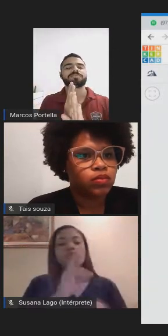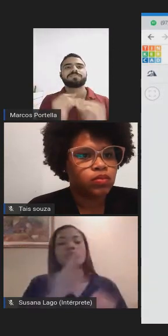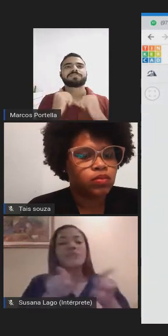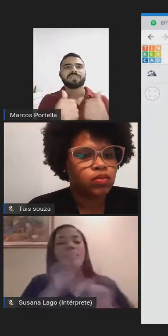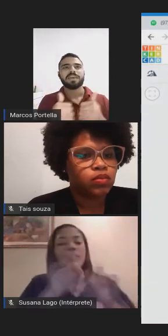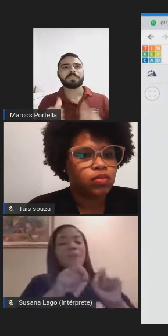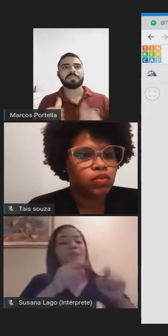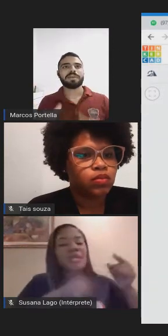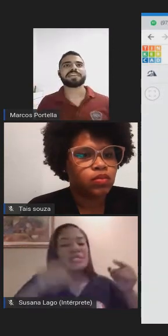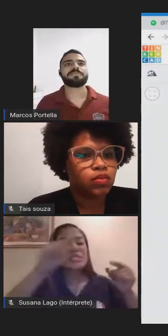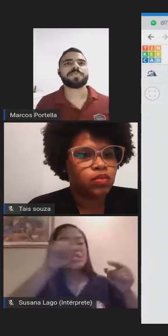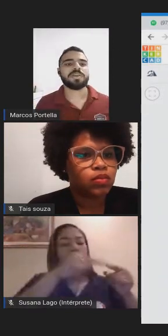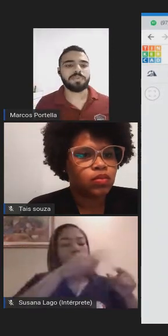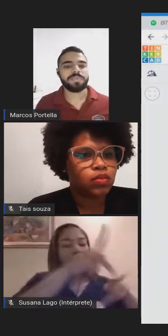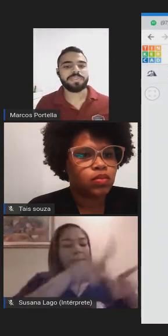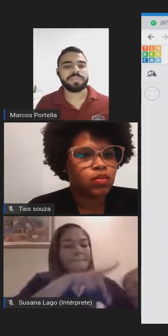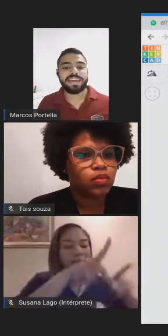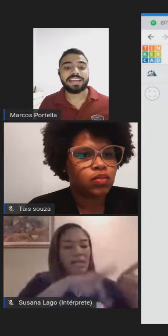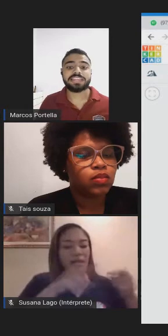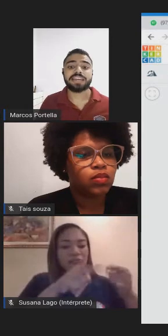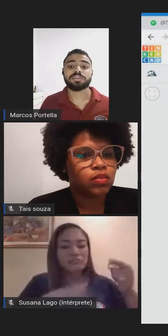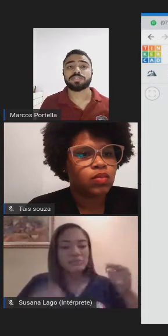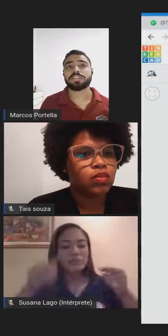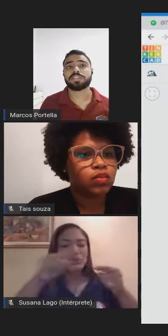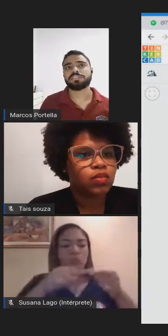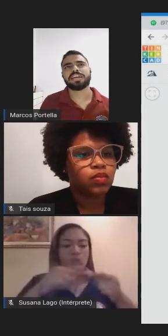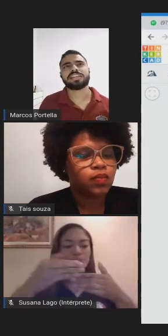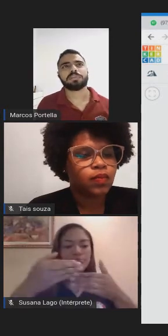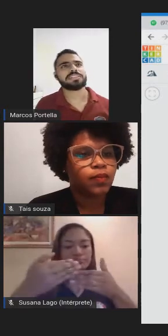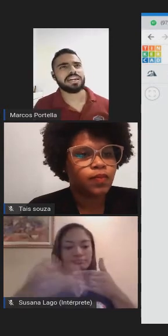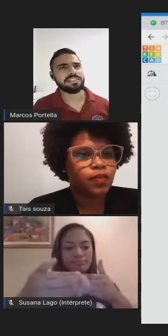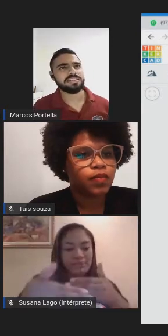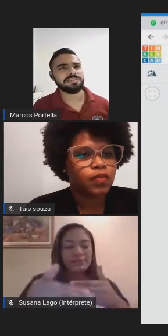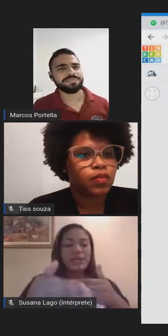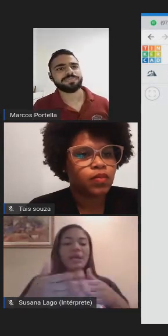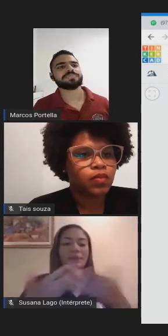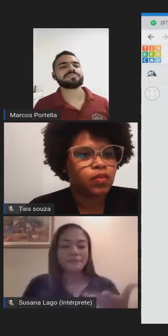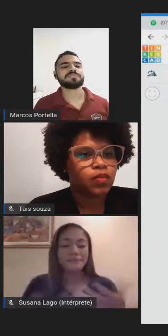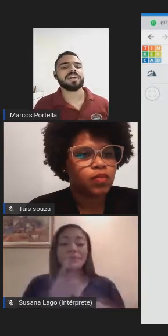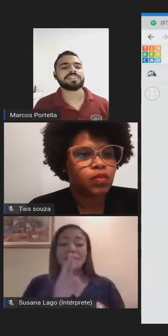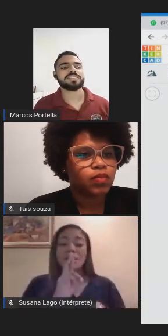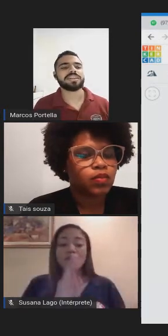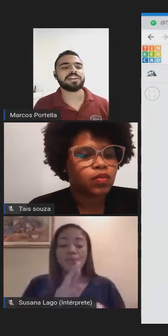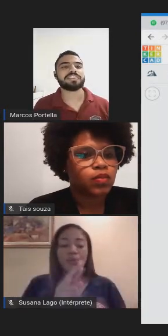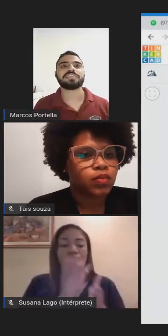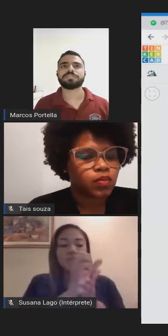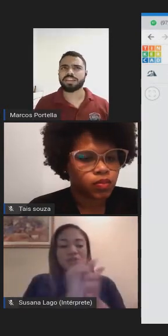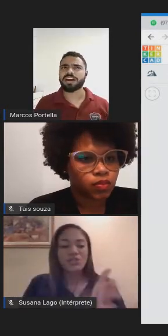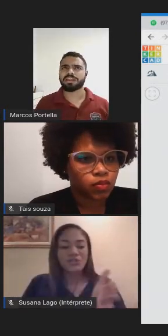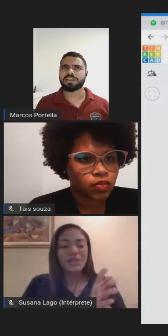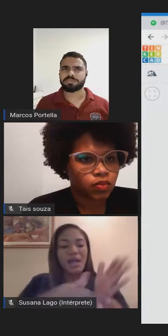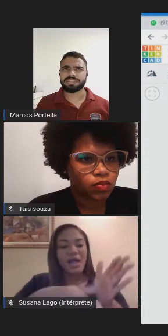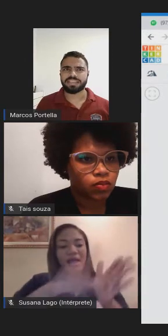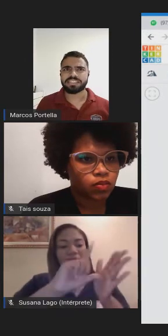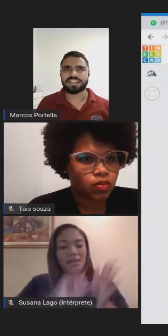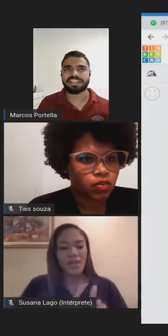só. Beleza? Bom, essa é a resolução da atividade da aula passada. A gente agora vai devolver